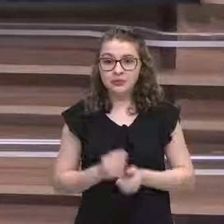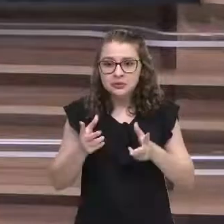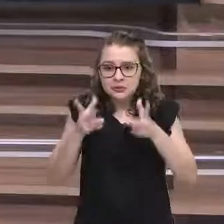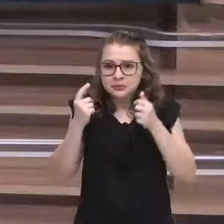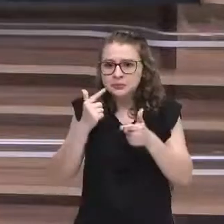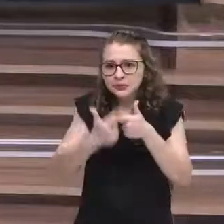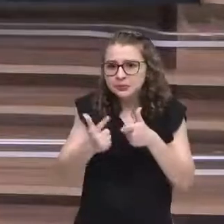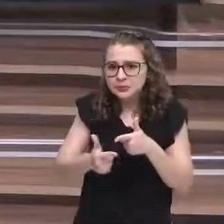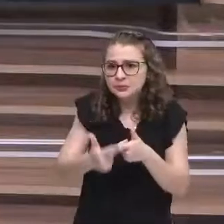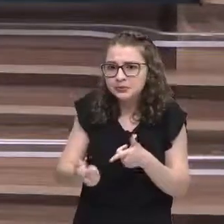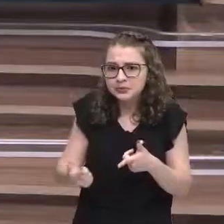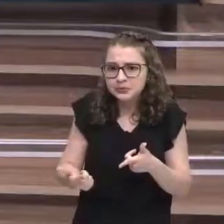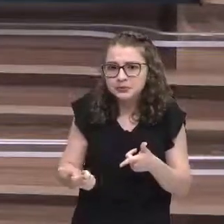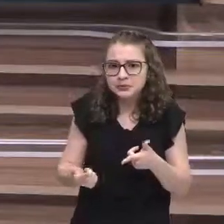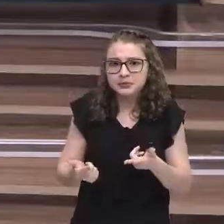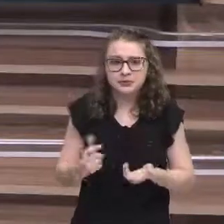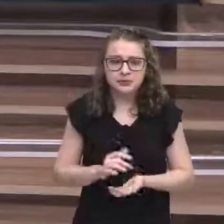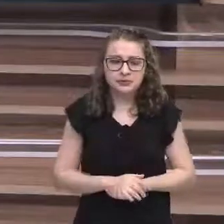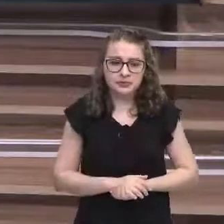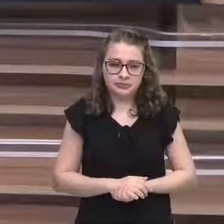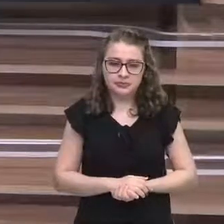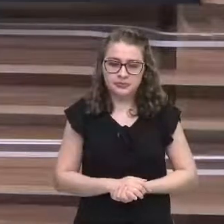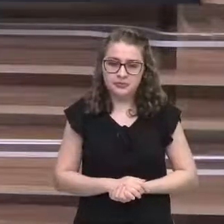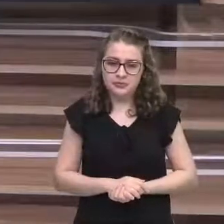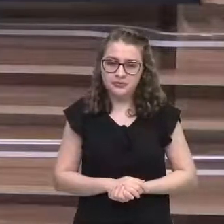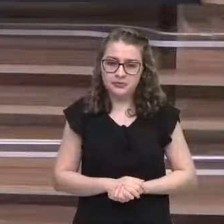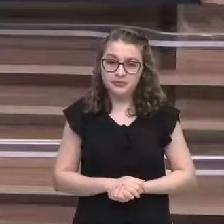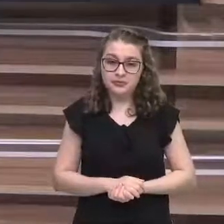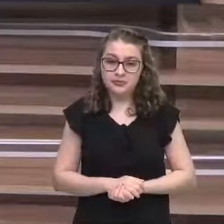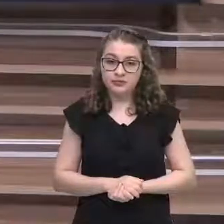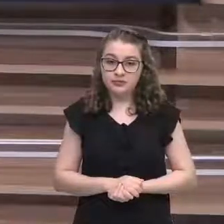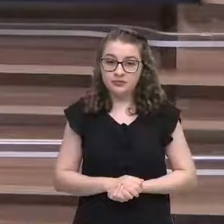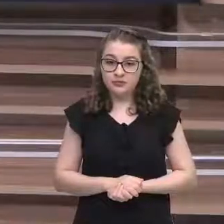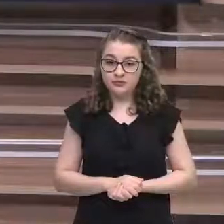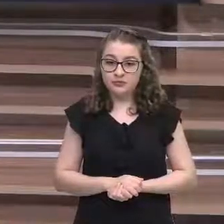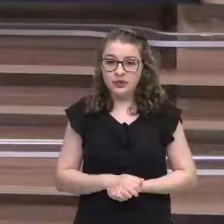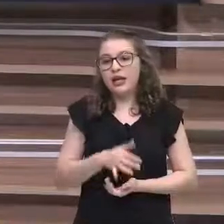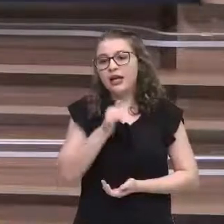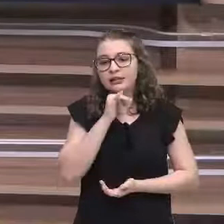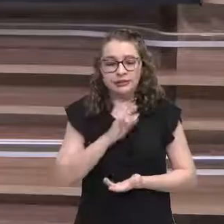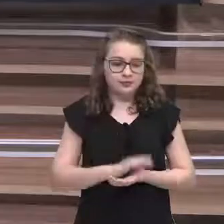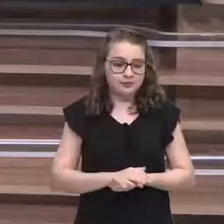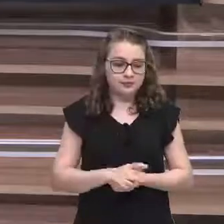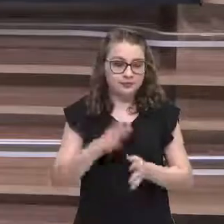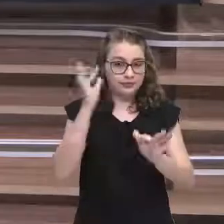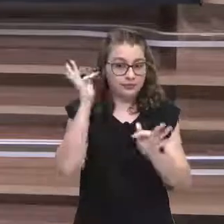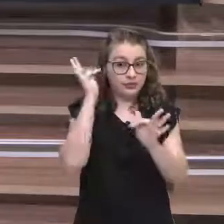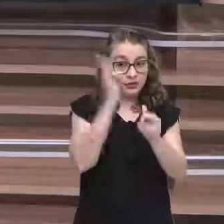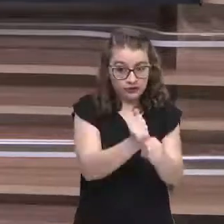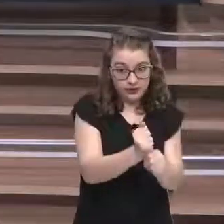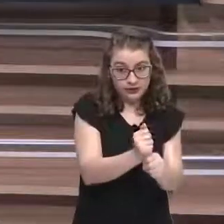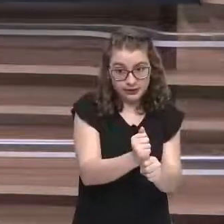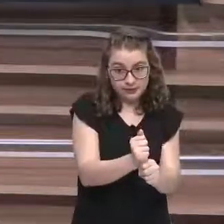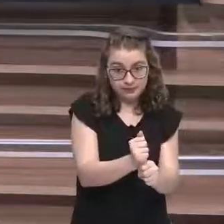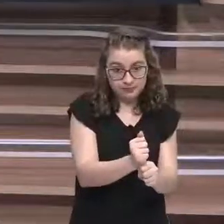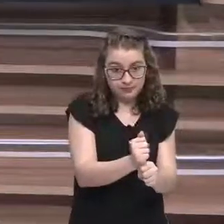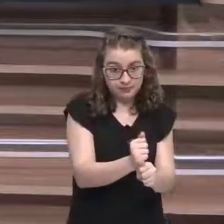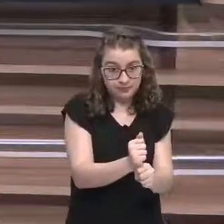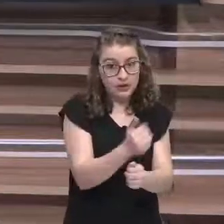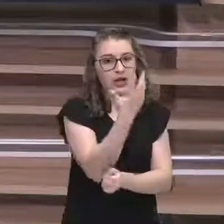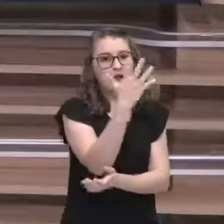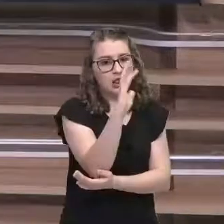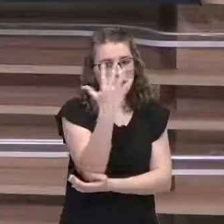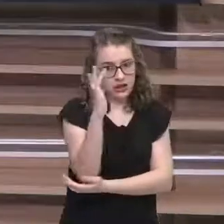né? Quando eu falo de física, eu estou falando das coisas